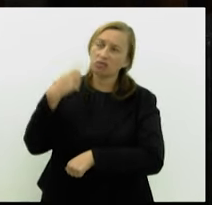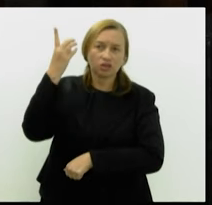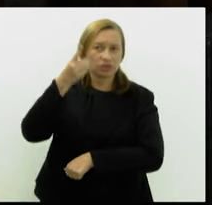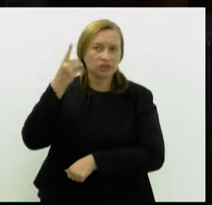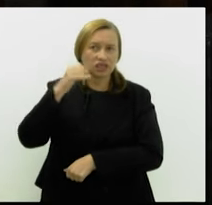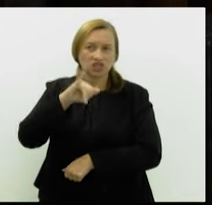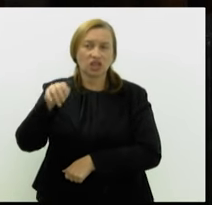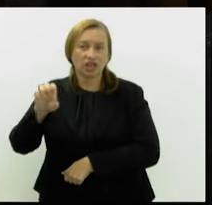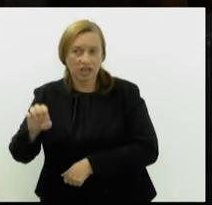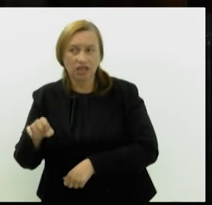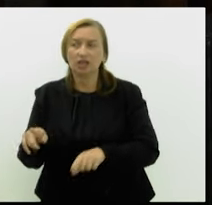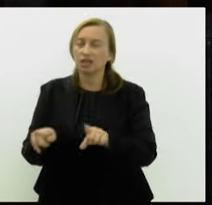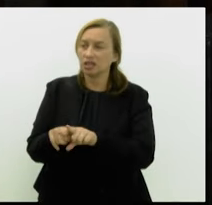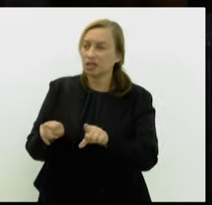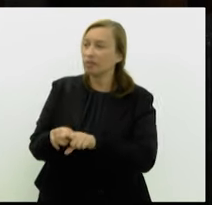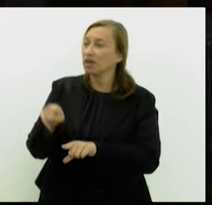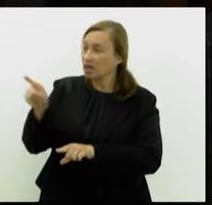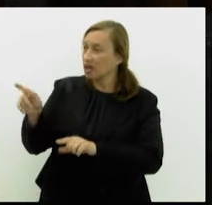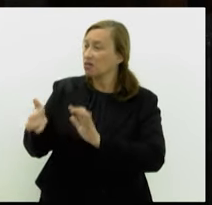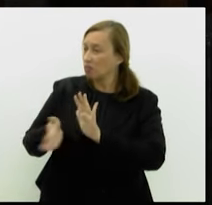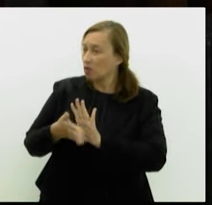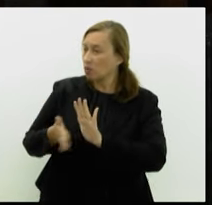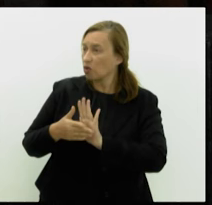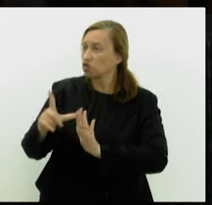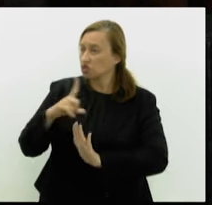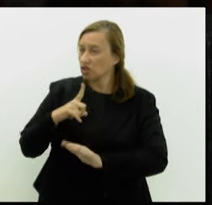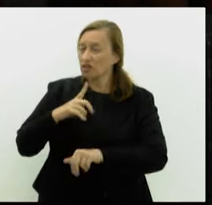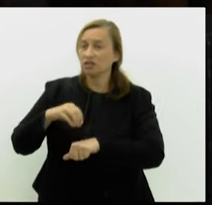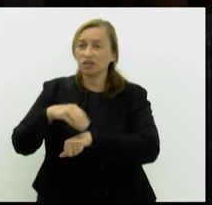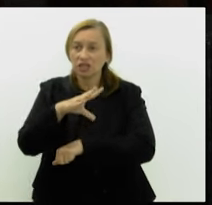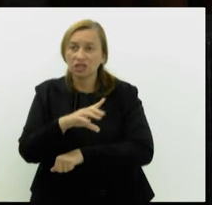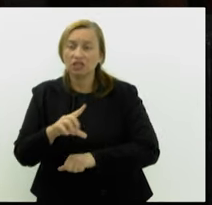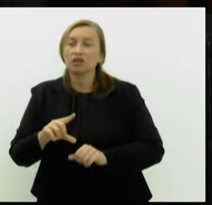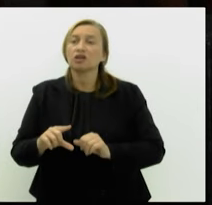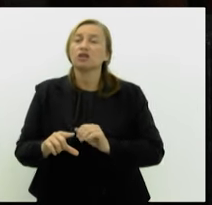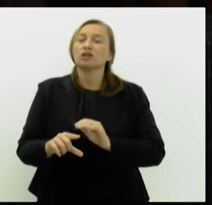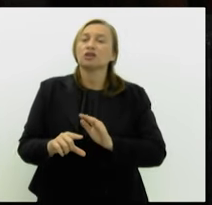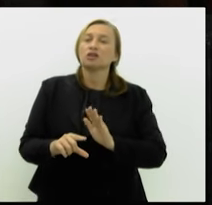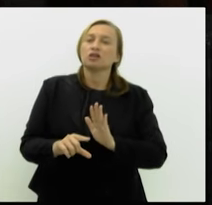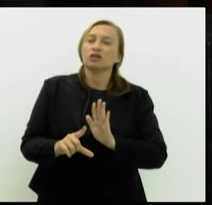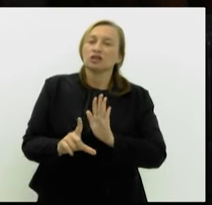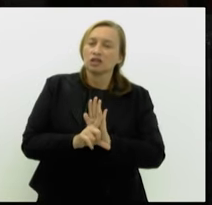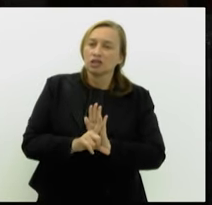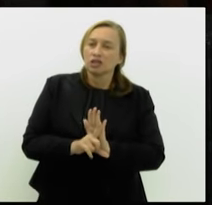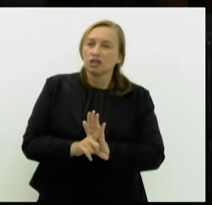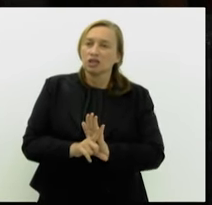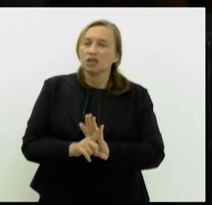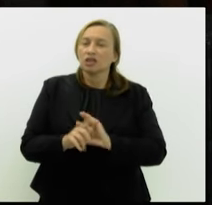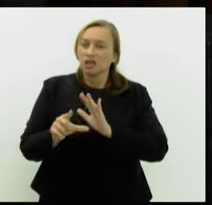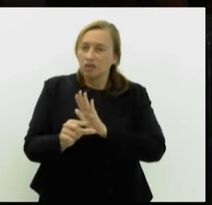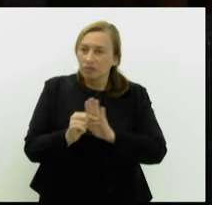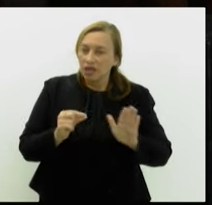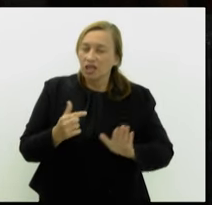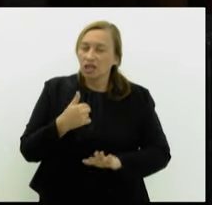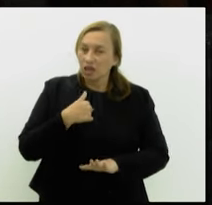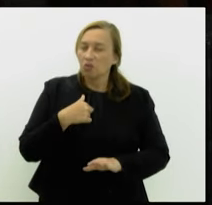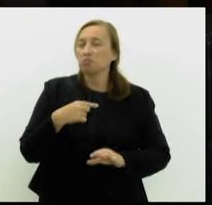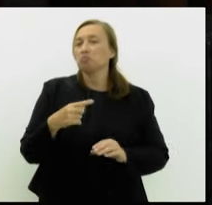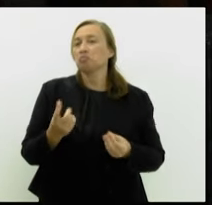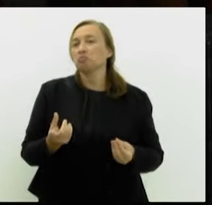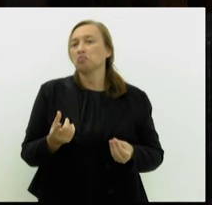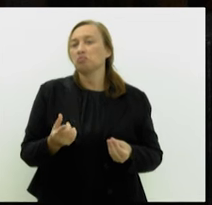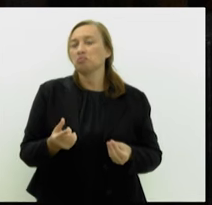Jari, que foi também um que propôs, através de uma indicação legislativa, junto com emendas que propus ainda